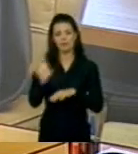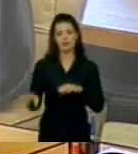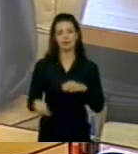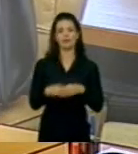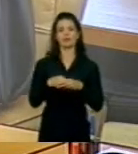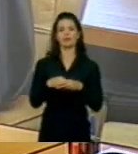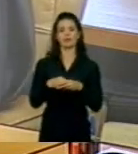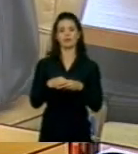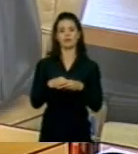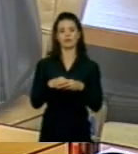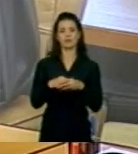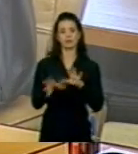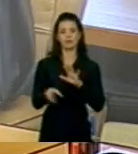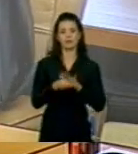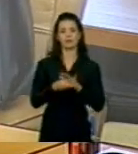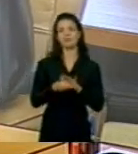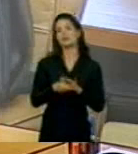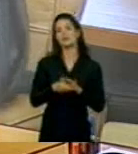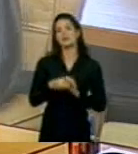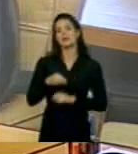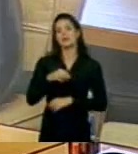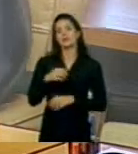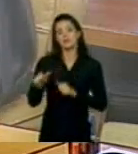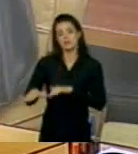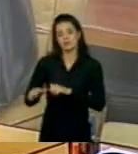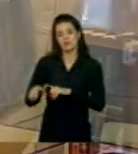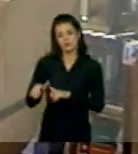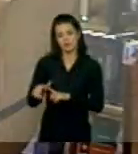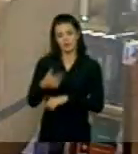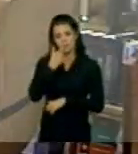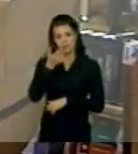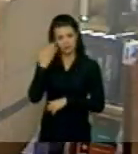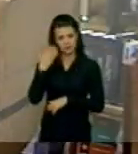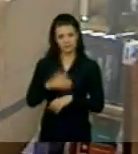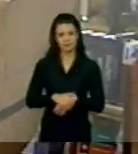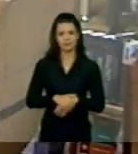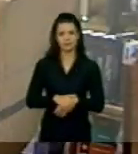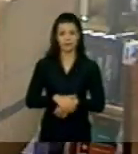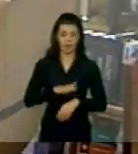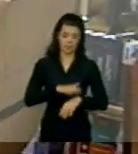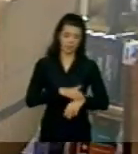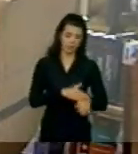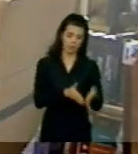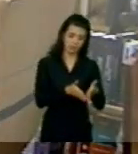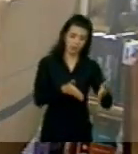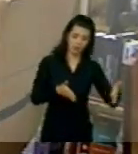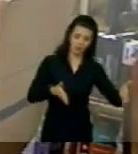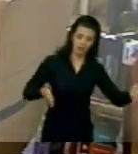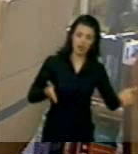dia 29 de setembro próximo passado. Nesse interregno, vieram aos autos